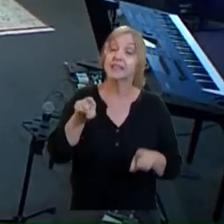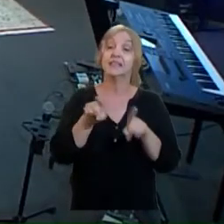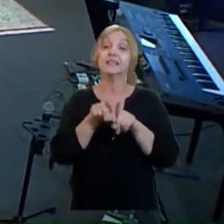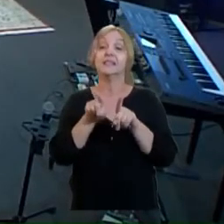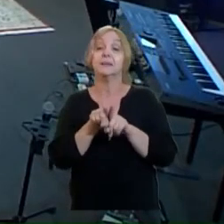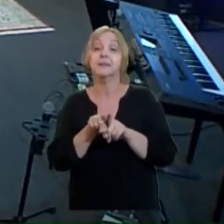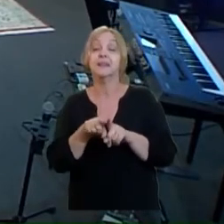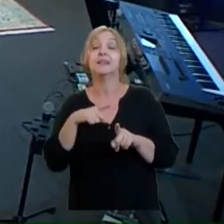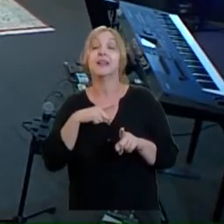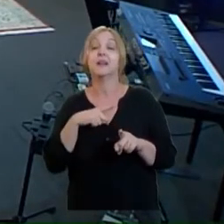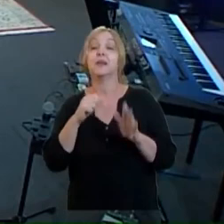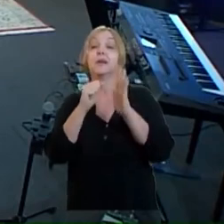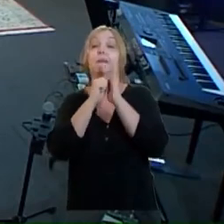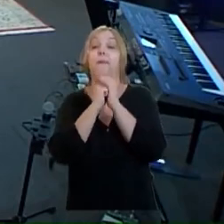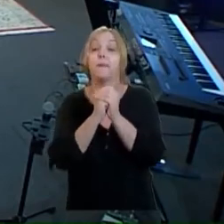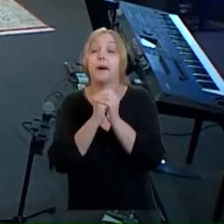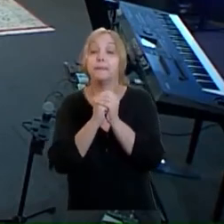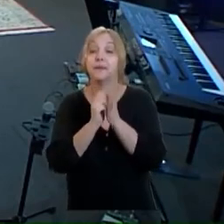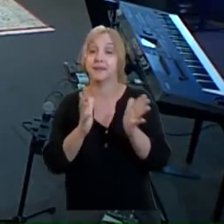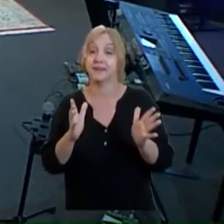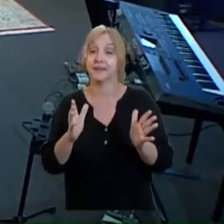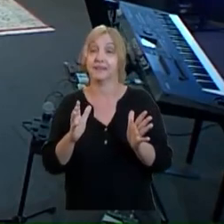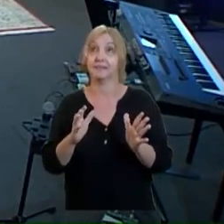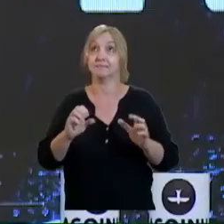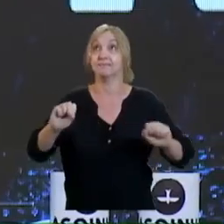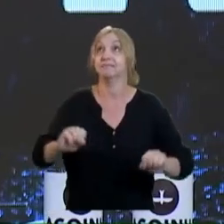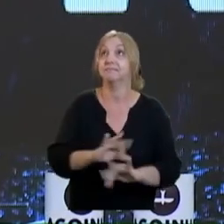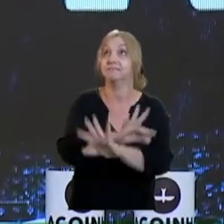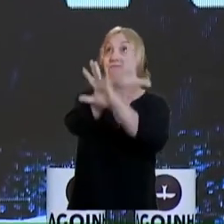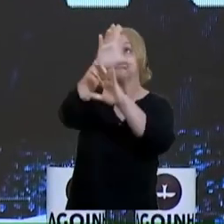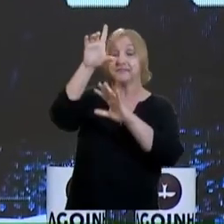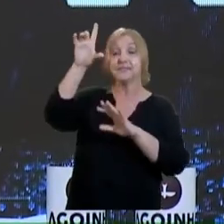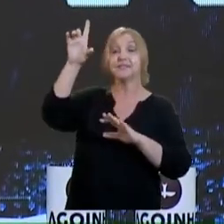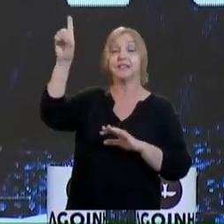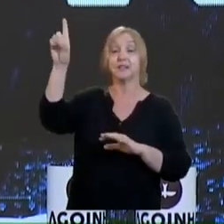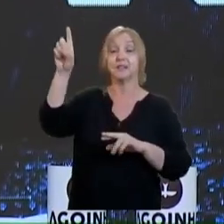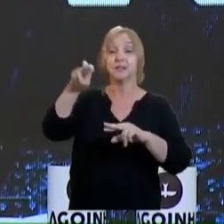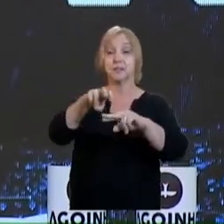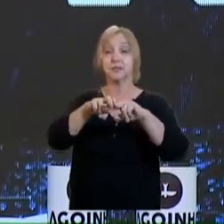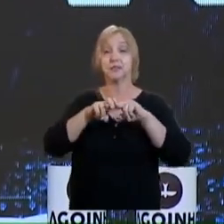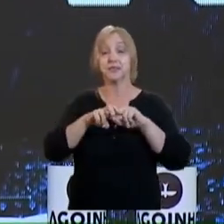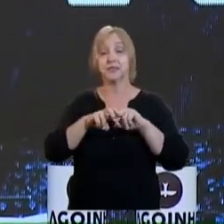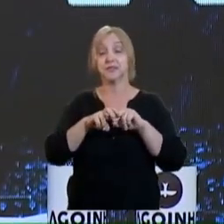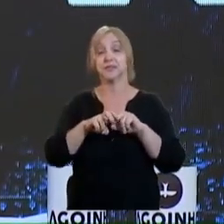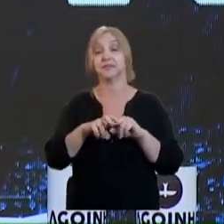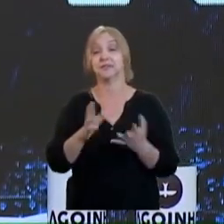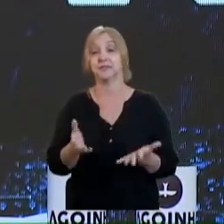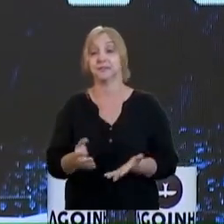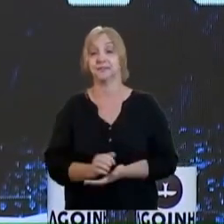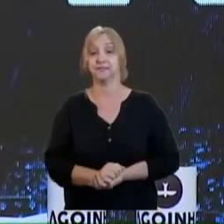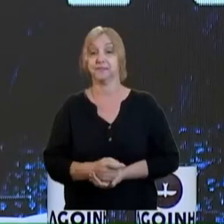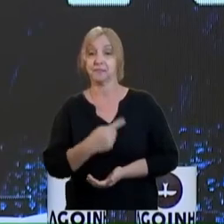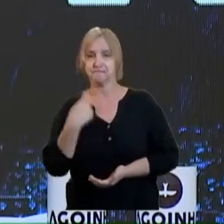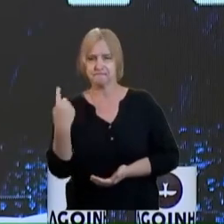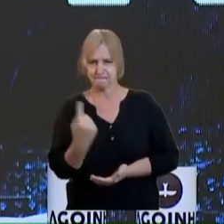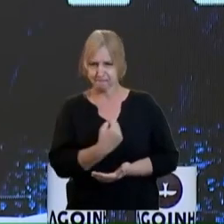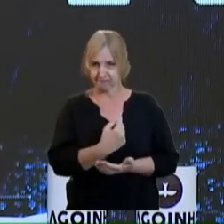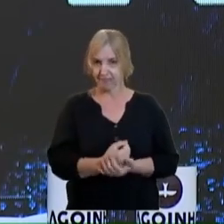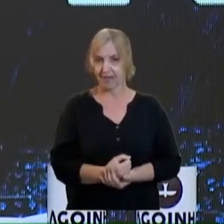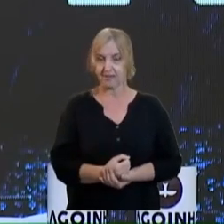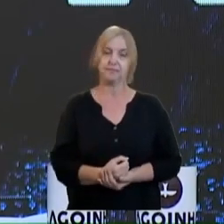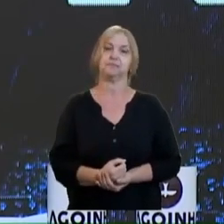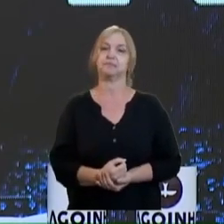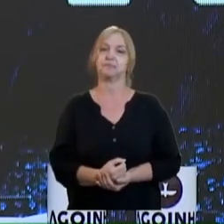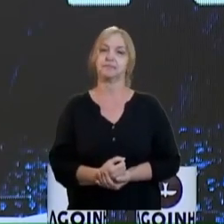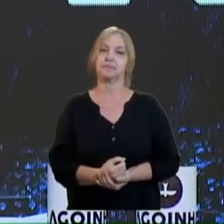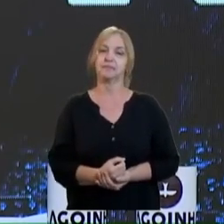por ele é o amém, para a glória de Deus, por nosso intermédio. Volta aqui para 1 Coríntios, capítulo